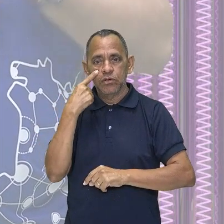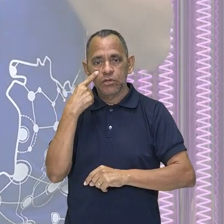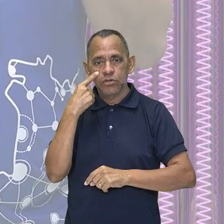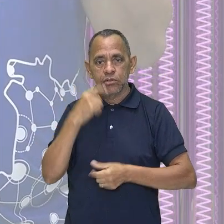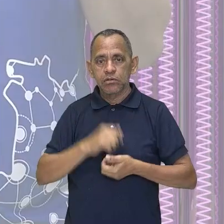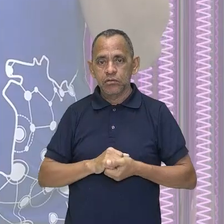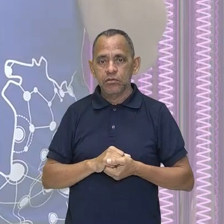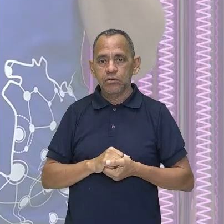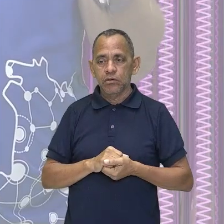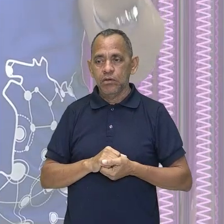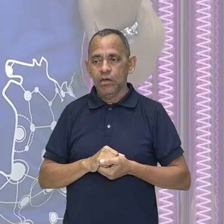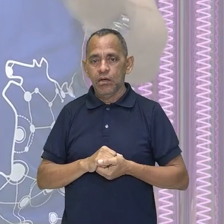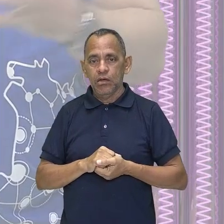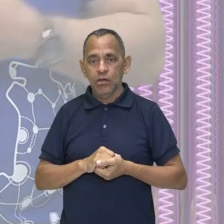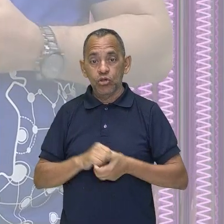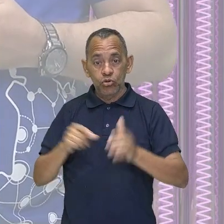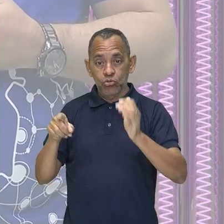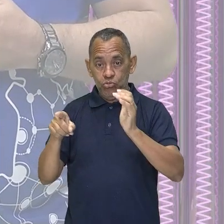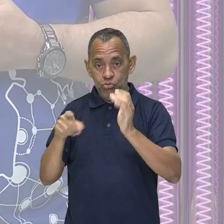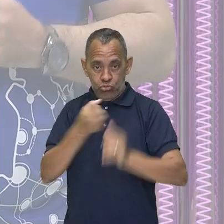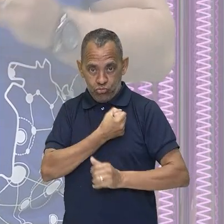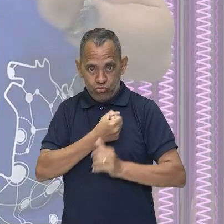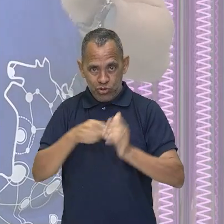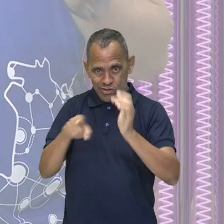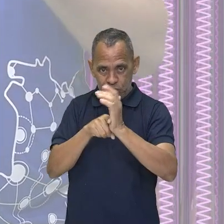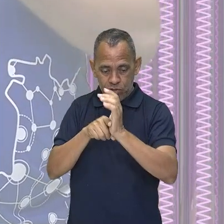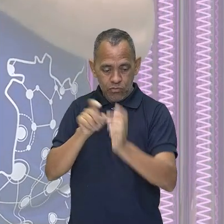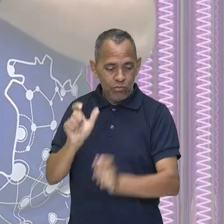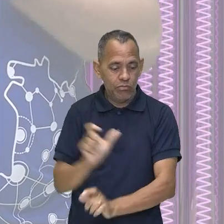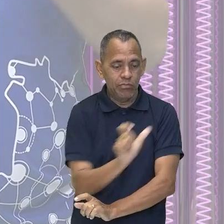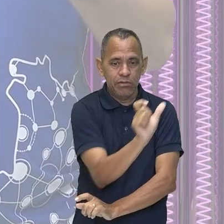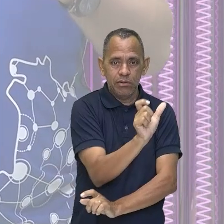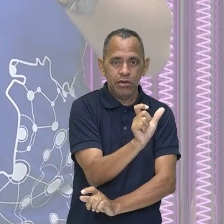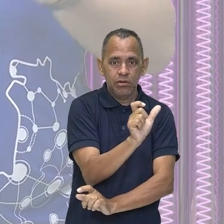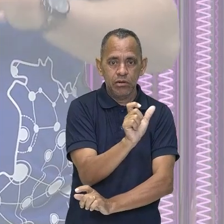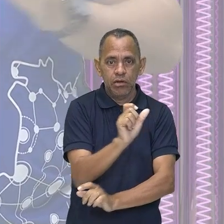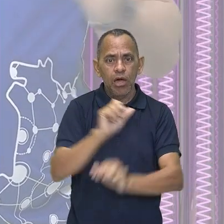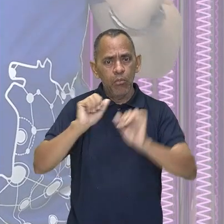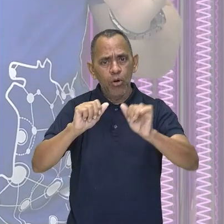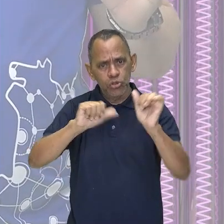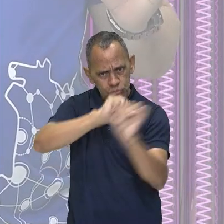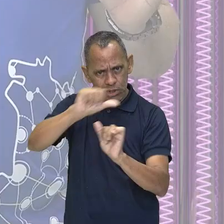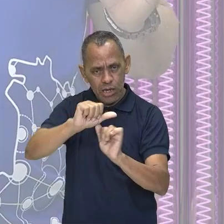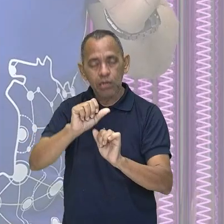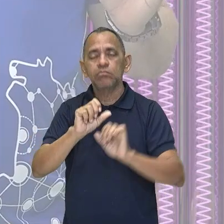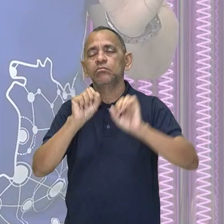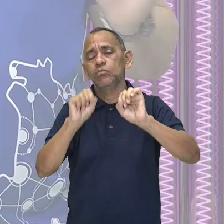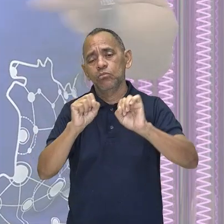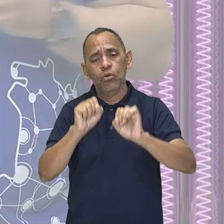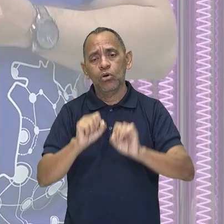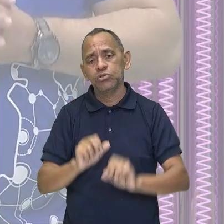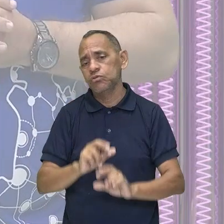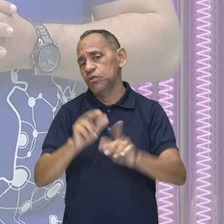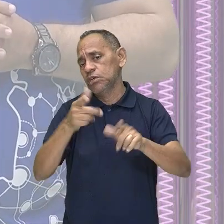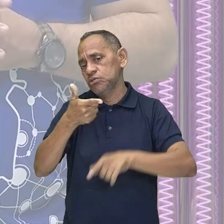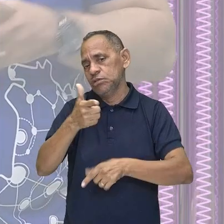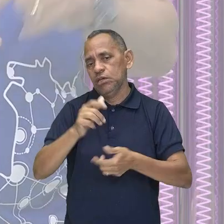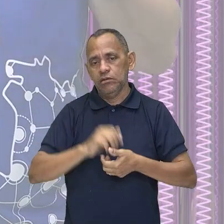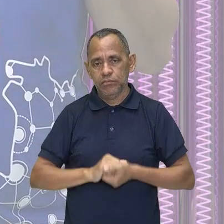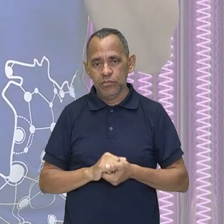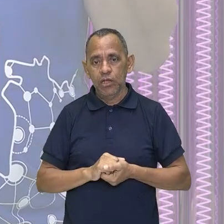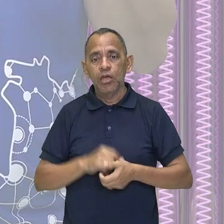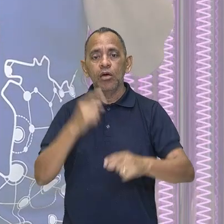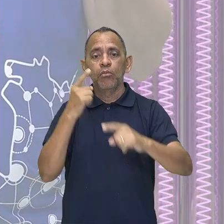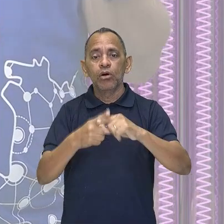negativo está no primeiro número. Professor, eu poderia trocar? Poderia. Não ia fazer diferença nenhuma. Por